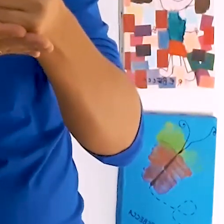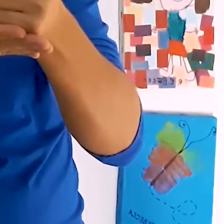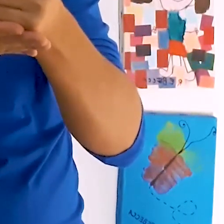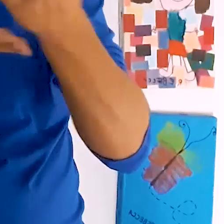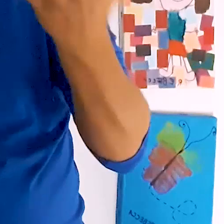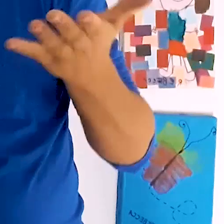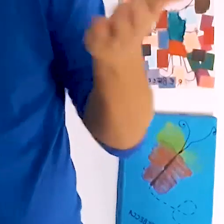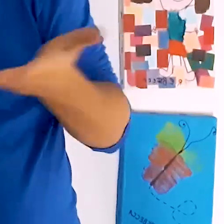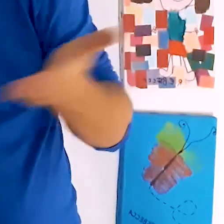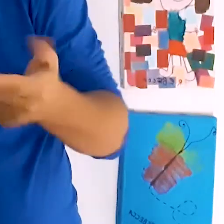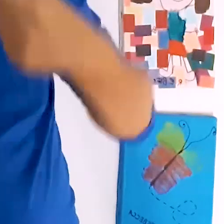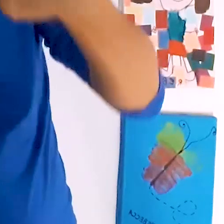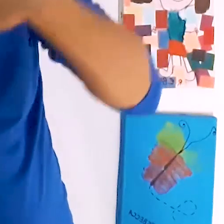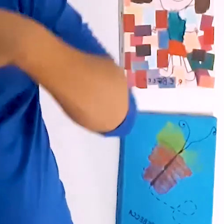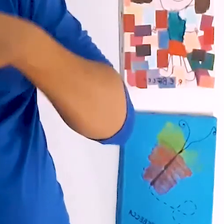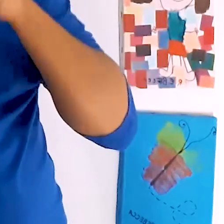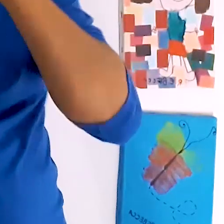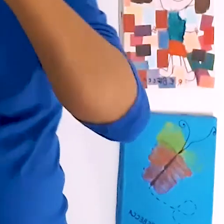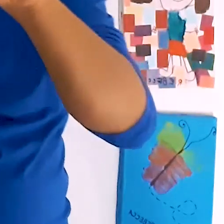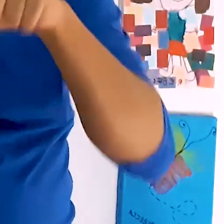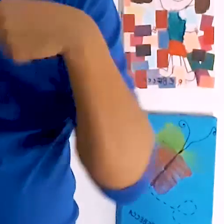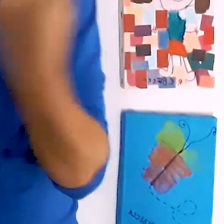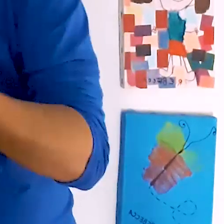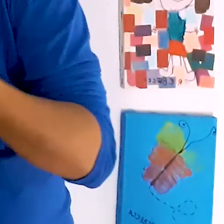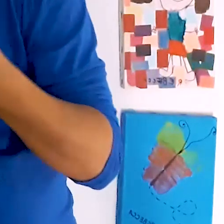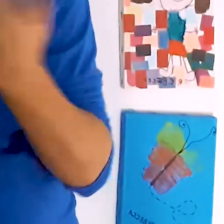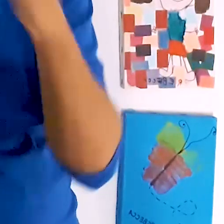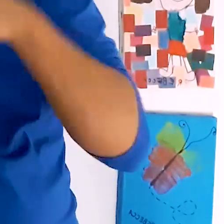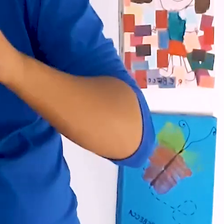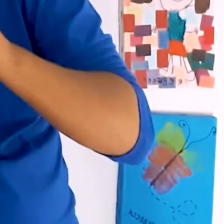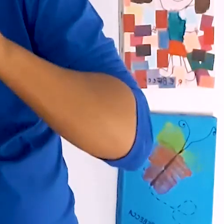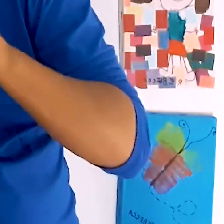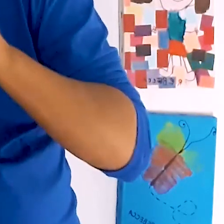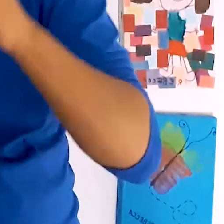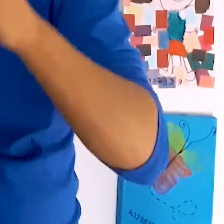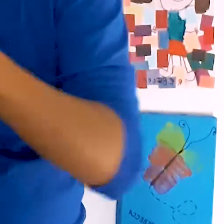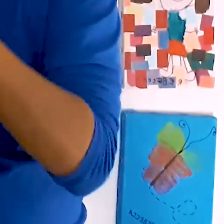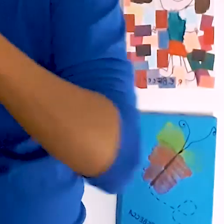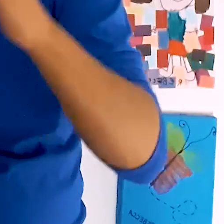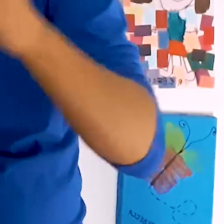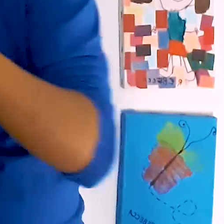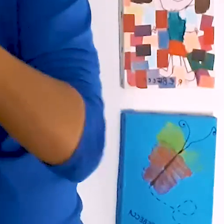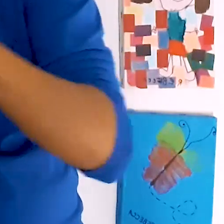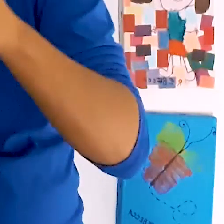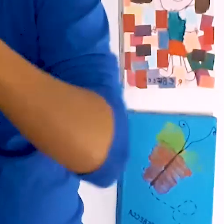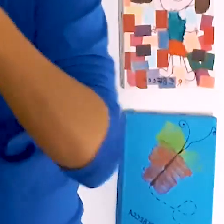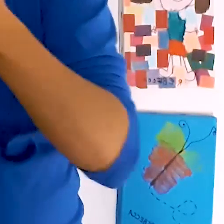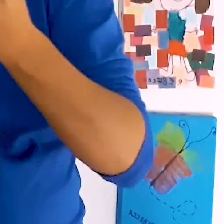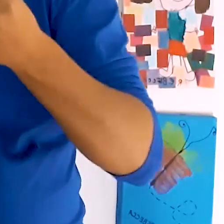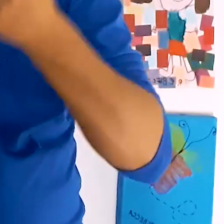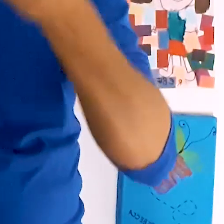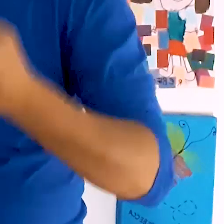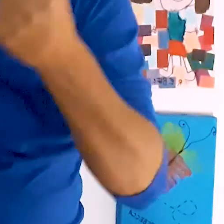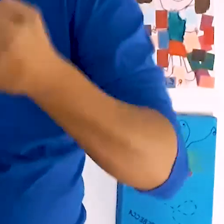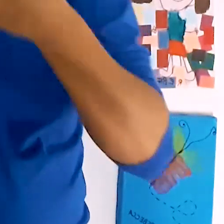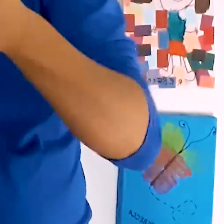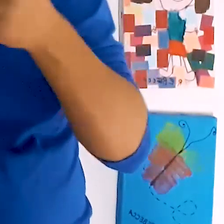transporte. Agora, eu, você e todos nós vamos conhecer alguns meios